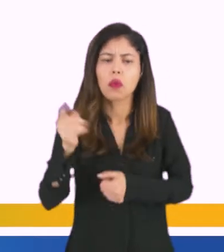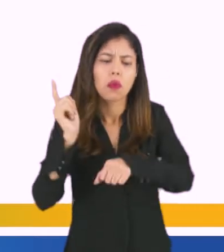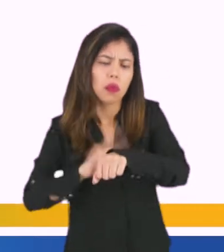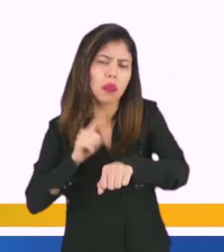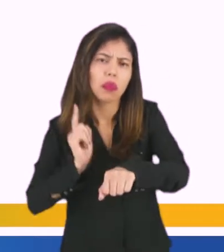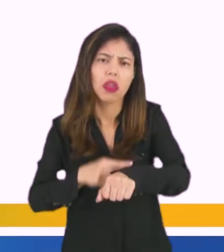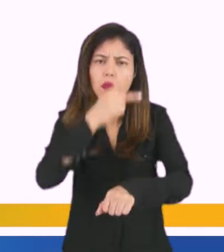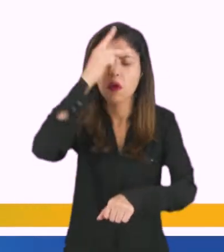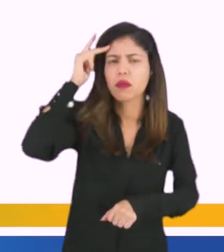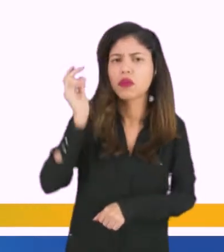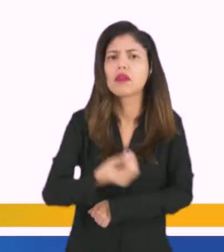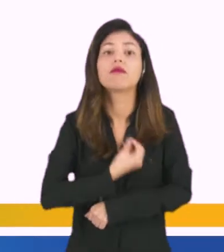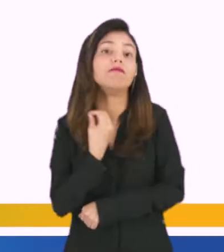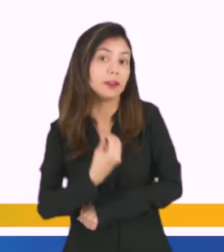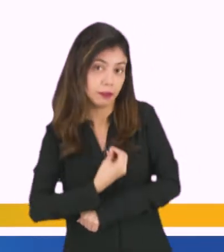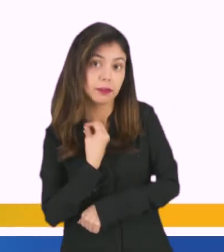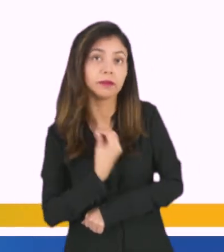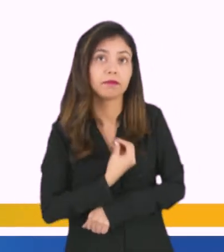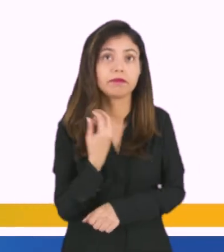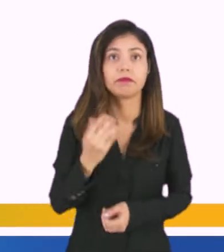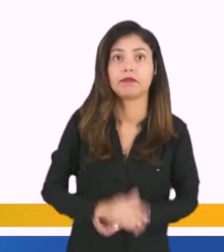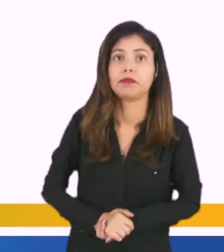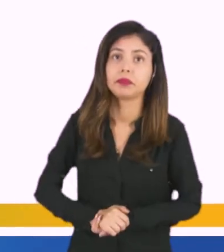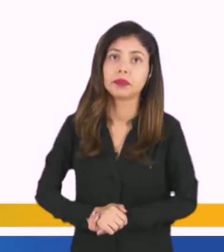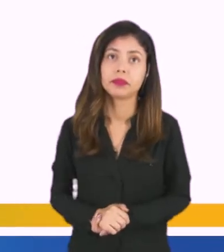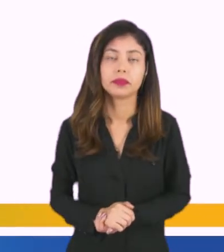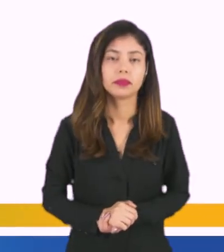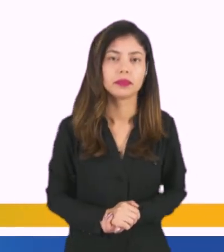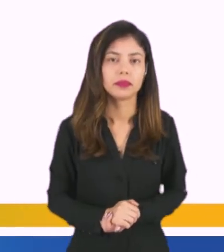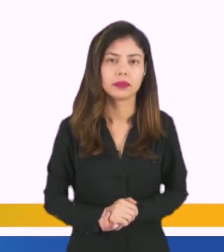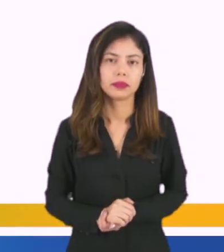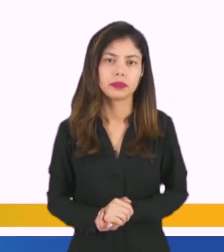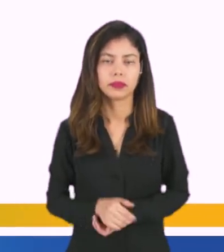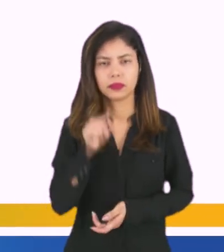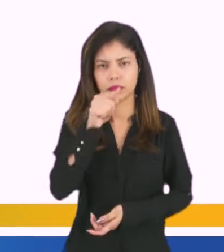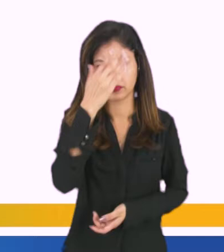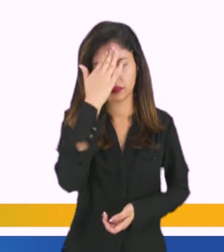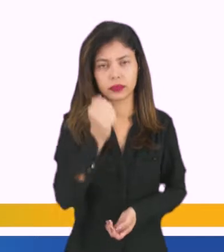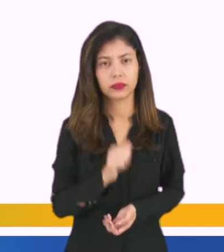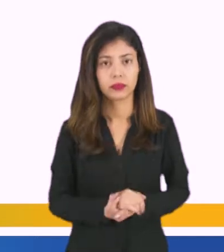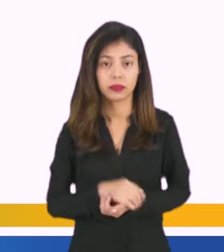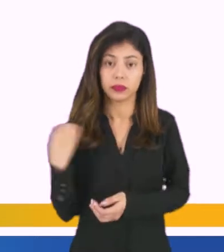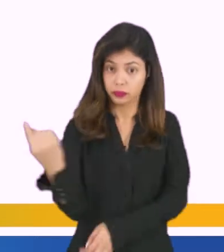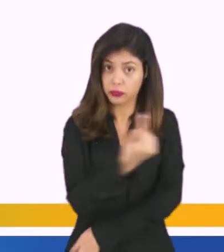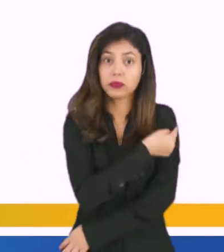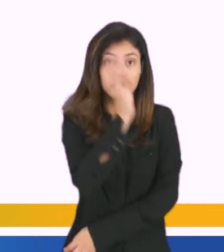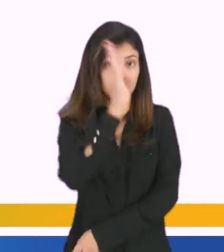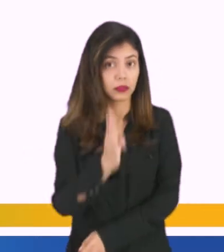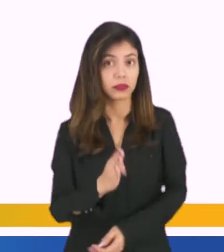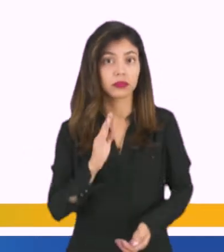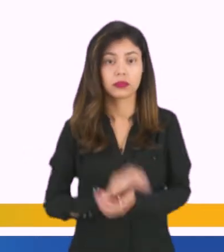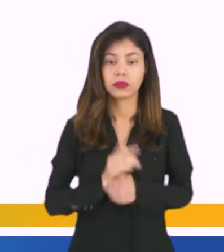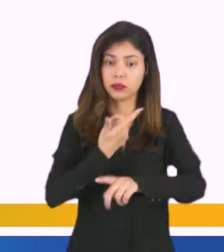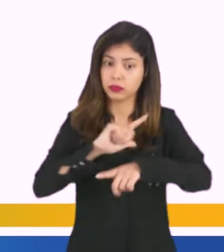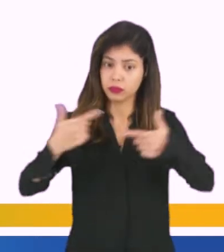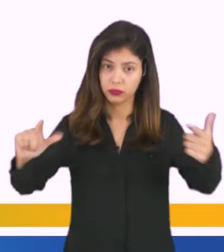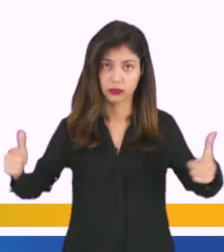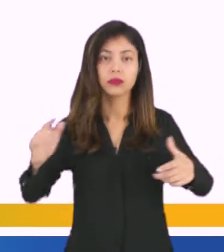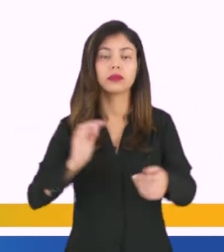tempo, as pessoas vivem. Não sei se vocês sabem que a nossa expectativa de vida, ela tem